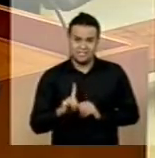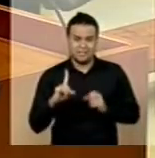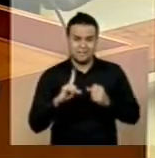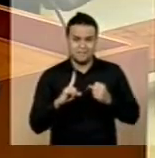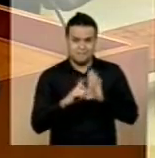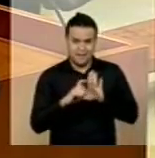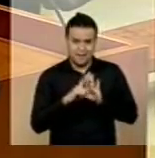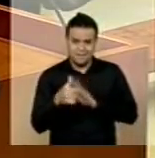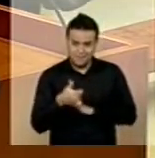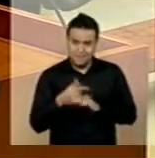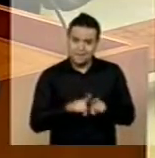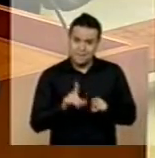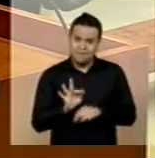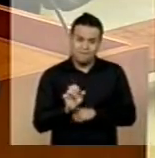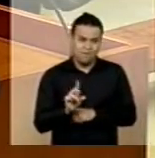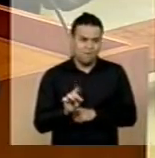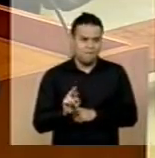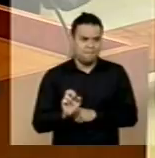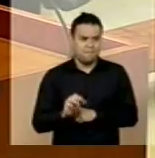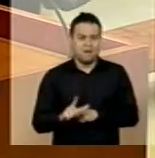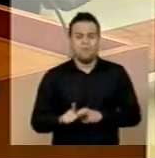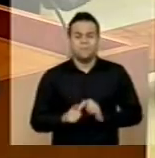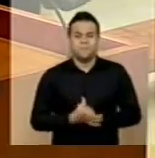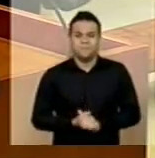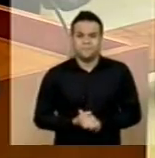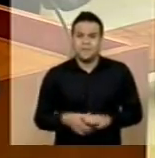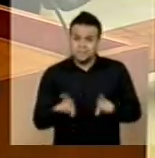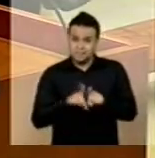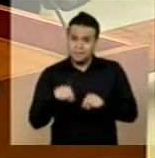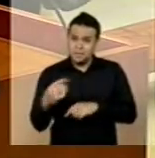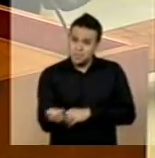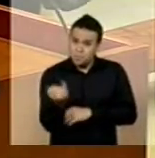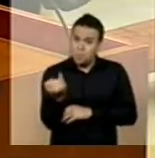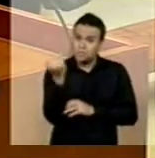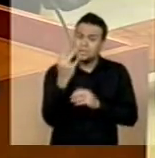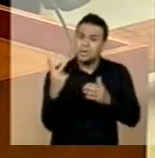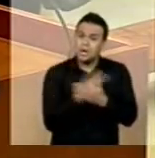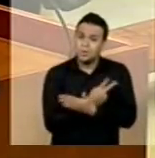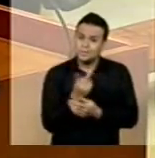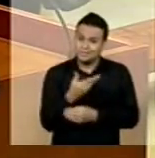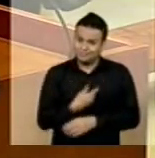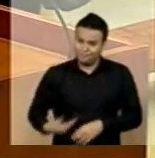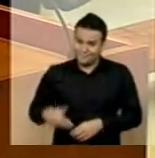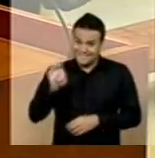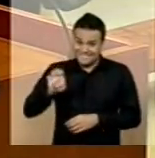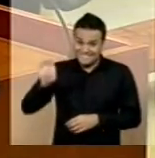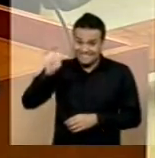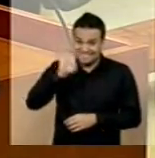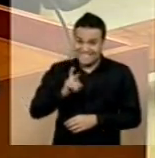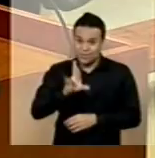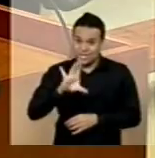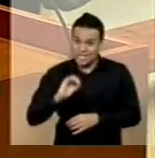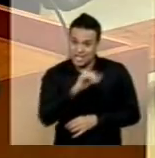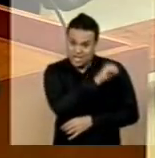formais. E há uma outra questão muito importante e delicada que aconteceu no Estado do Rio de Janeiro, cuja relatoria foi do ministro